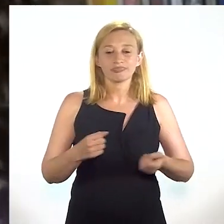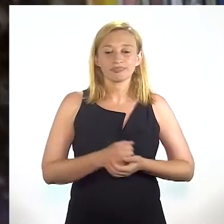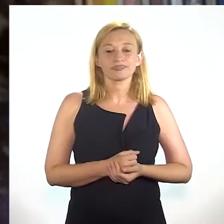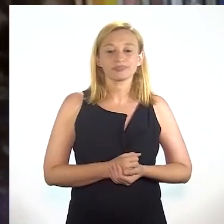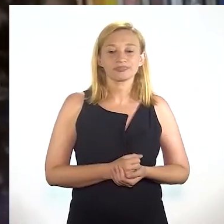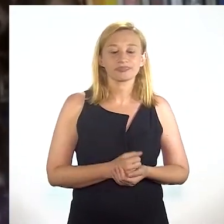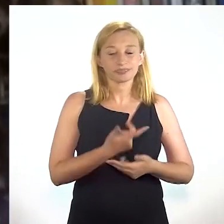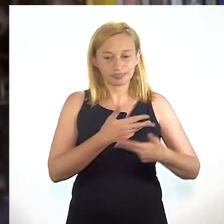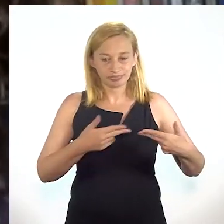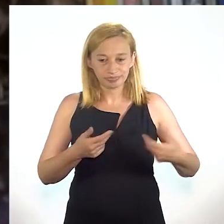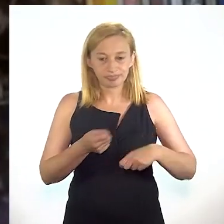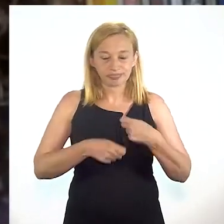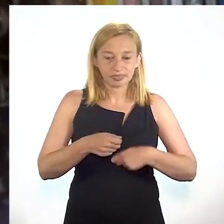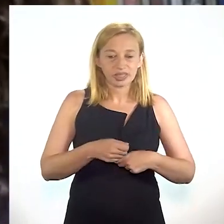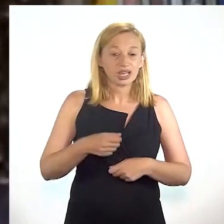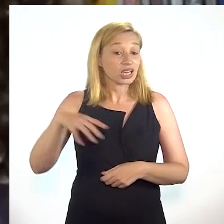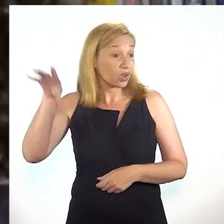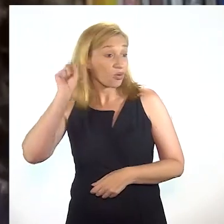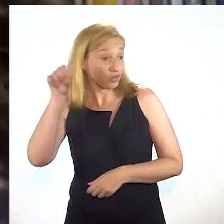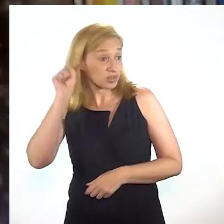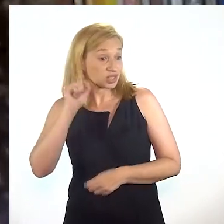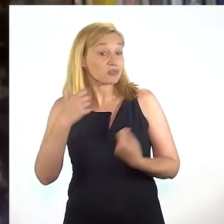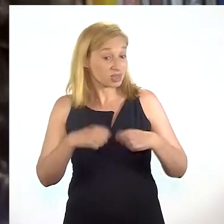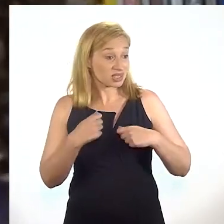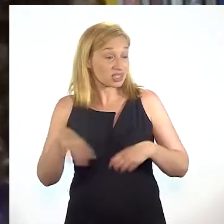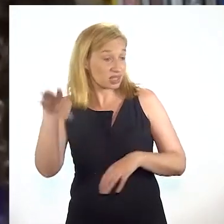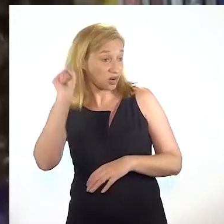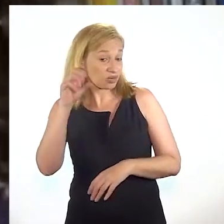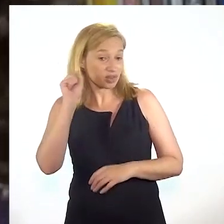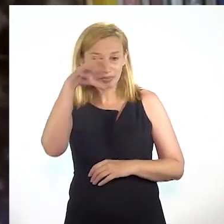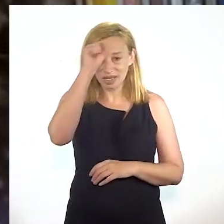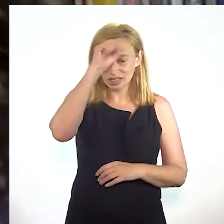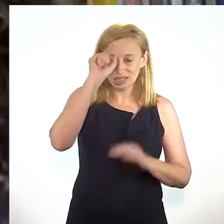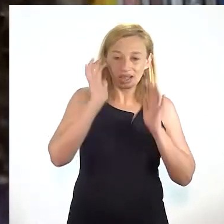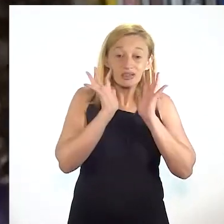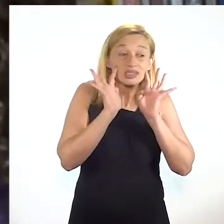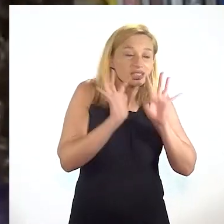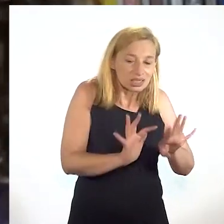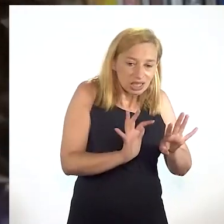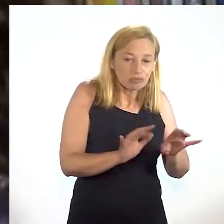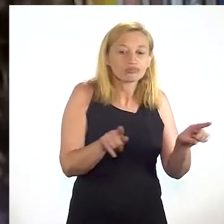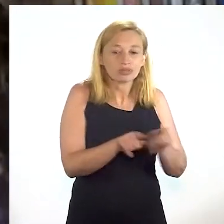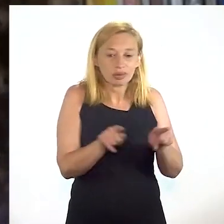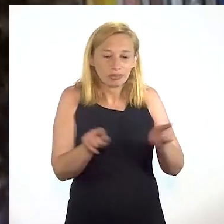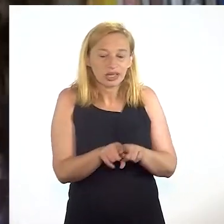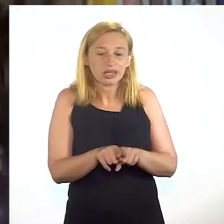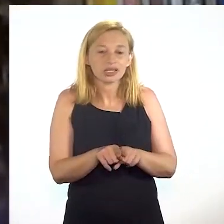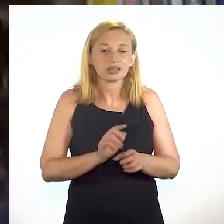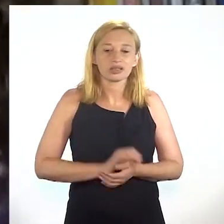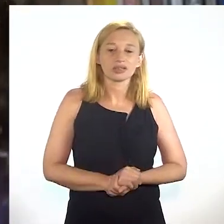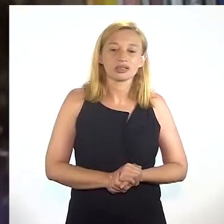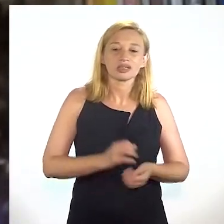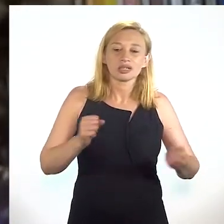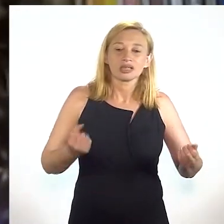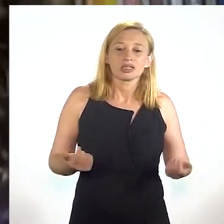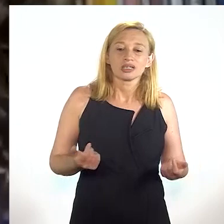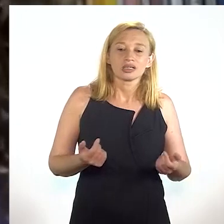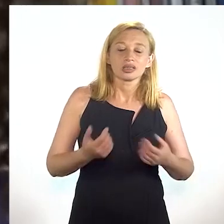né? A gente tem que ouvir as nossas fontes, e a gente não... e ouvir é isso, é colocar atenção, mas é colocar